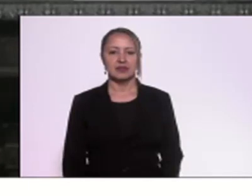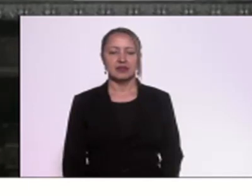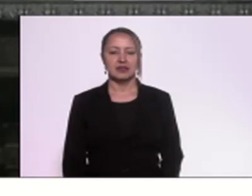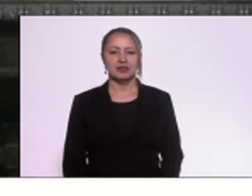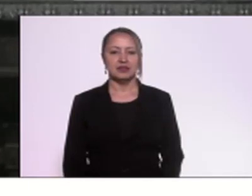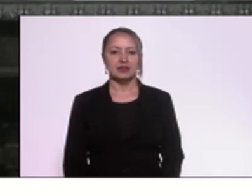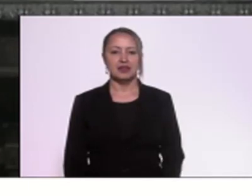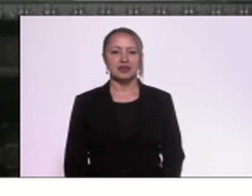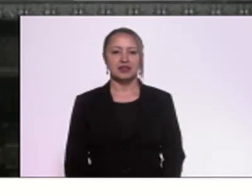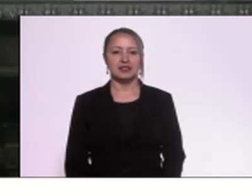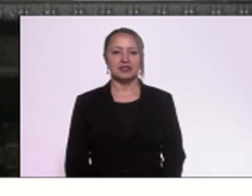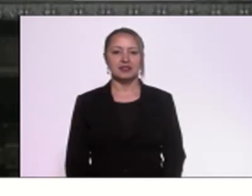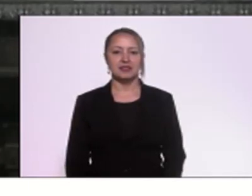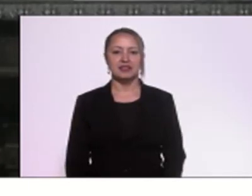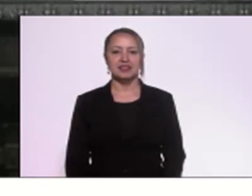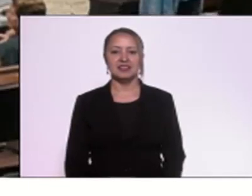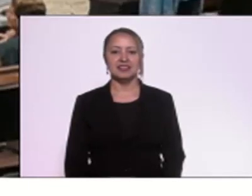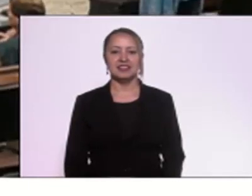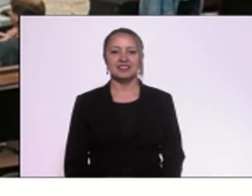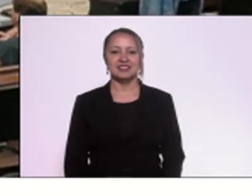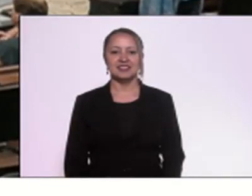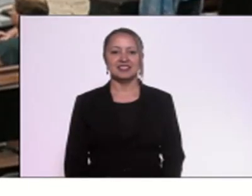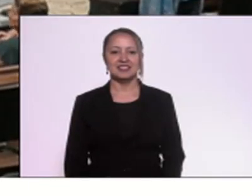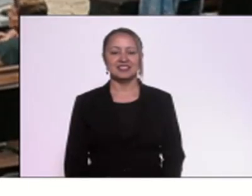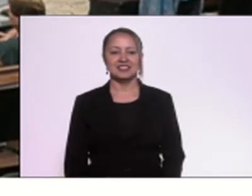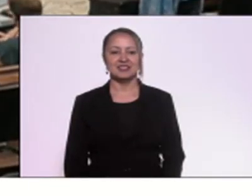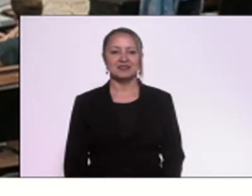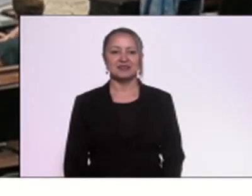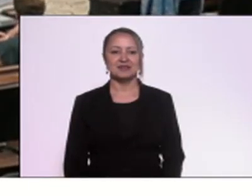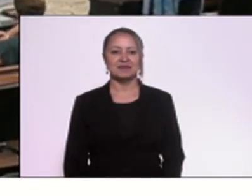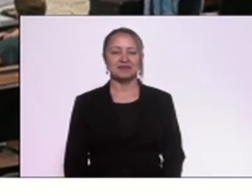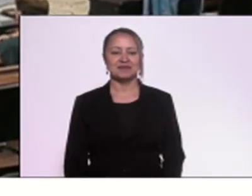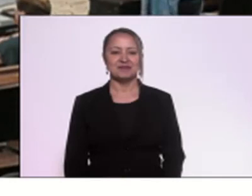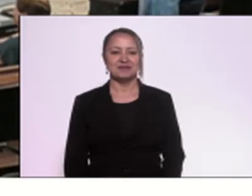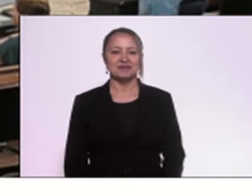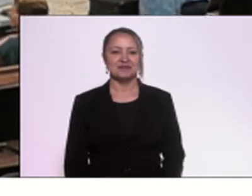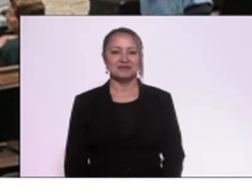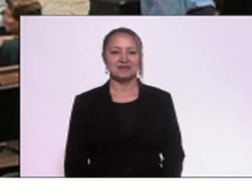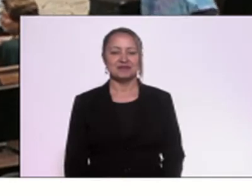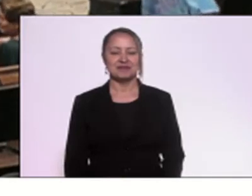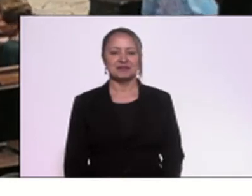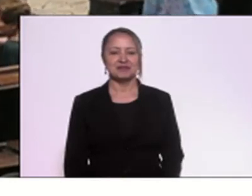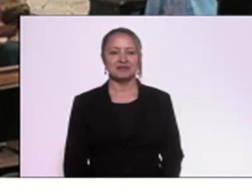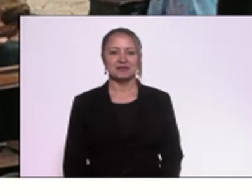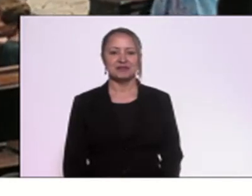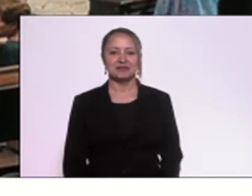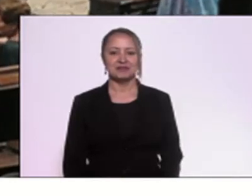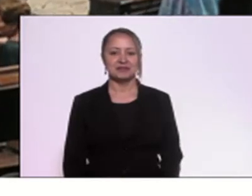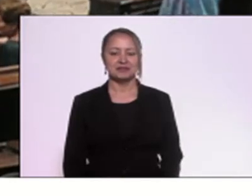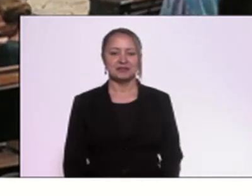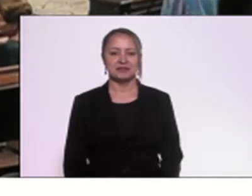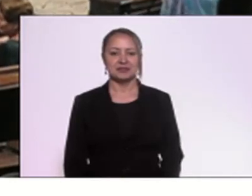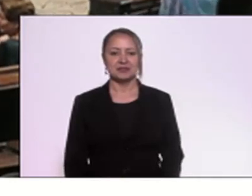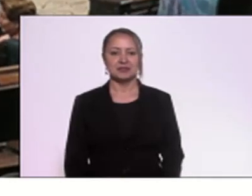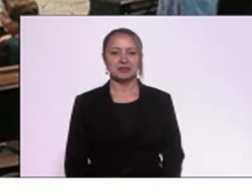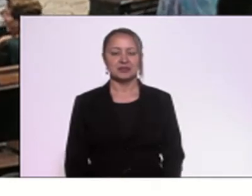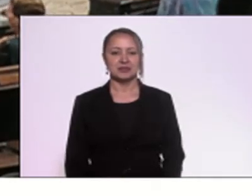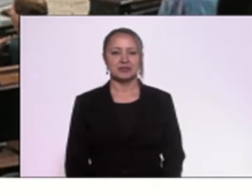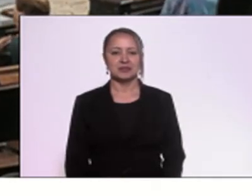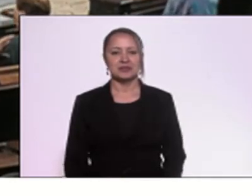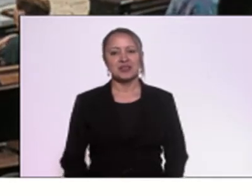e talvez não tivesse, se conhecesse a fundo histórias como a tua, talvez não tivessem tomado as decisões que tomaram. Nós estamos vivendo